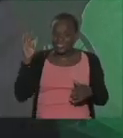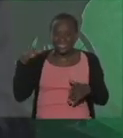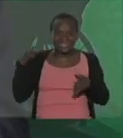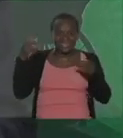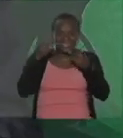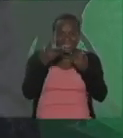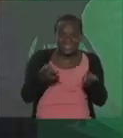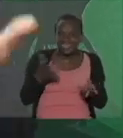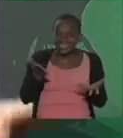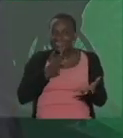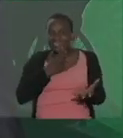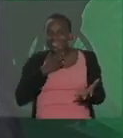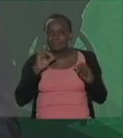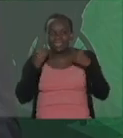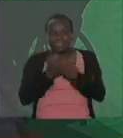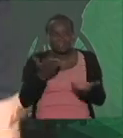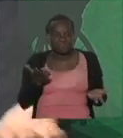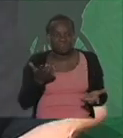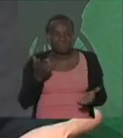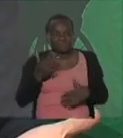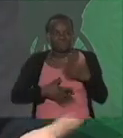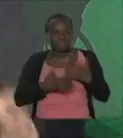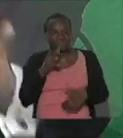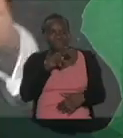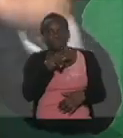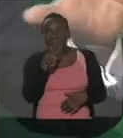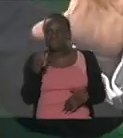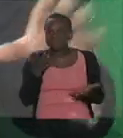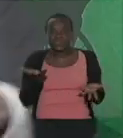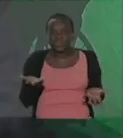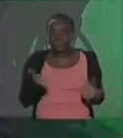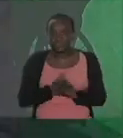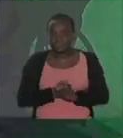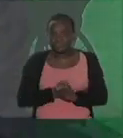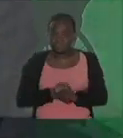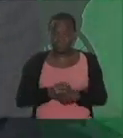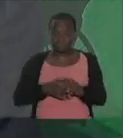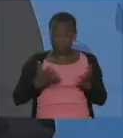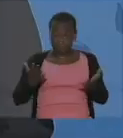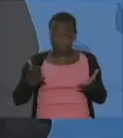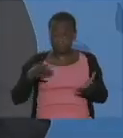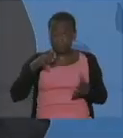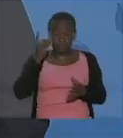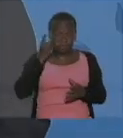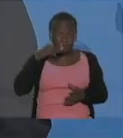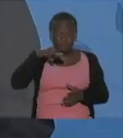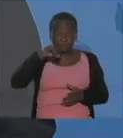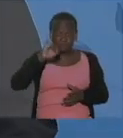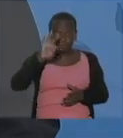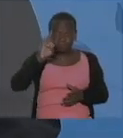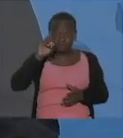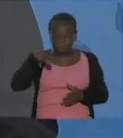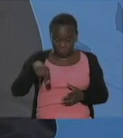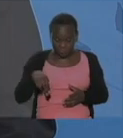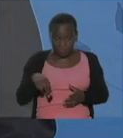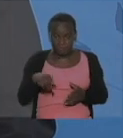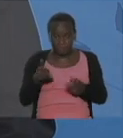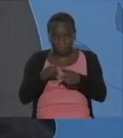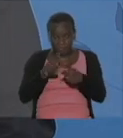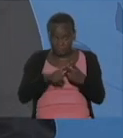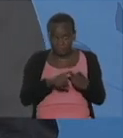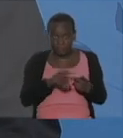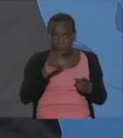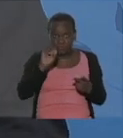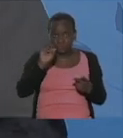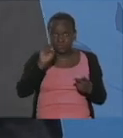Janeiro na ilusão e o desejo de conhecer o Maracanã e vai embora para casa só olhando do lado de fora olha só e deputado Milton Rangel e também Carlos Roberto